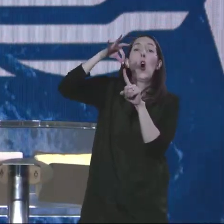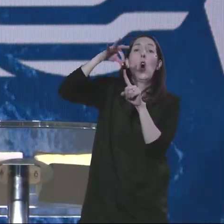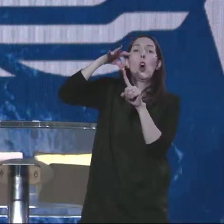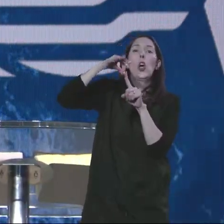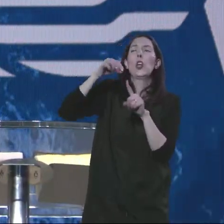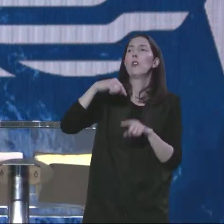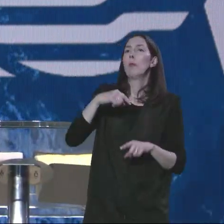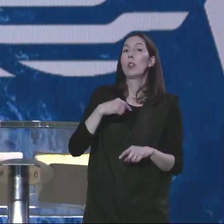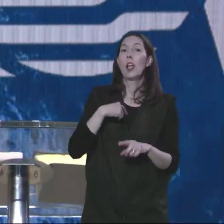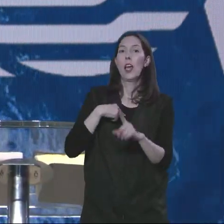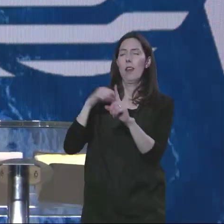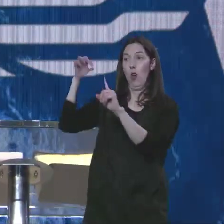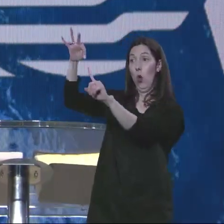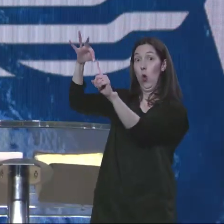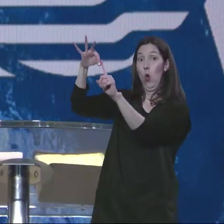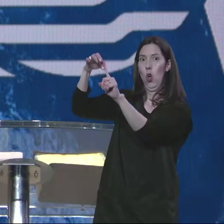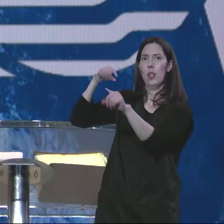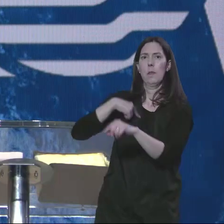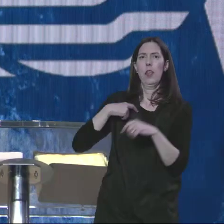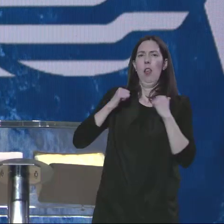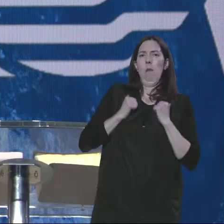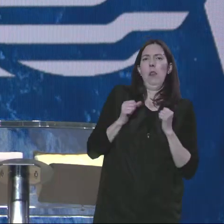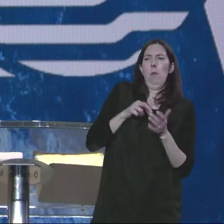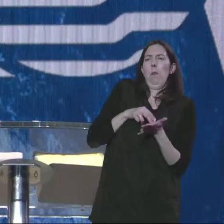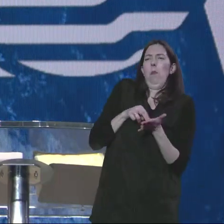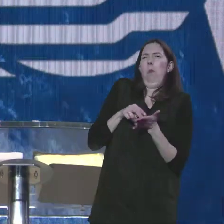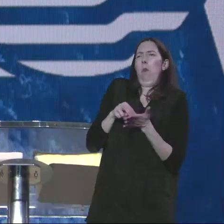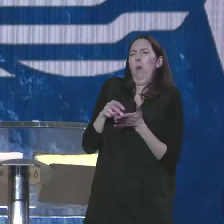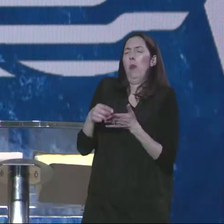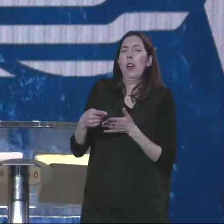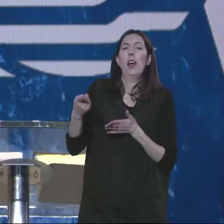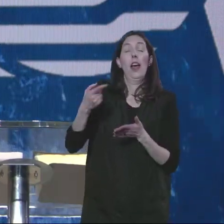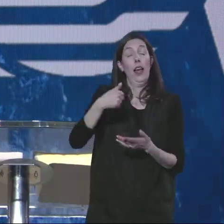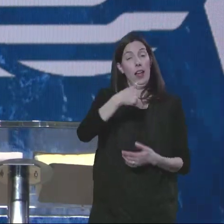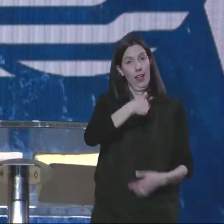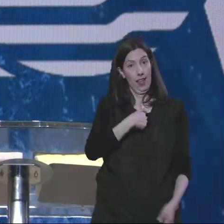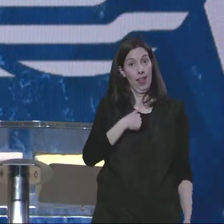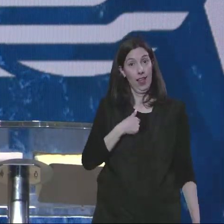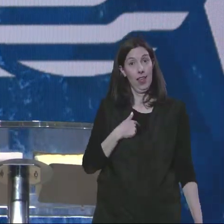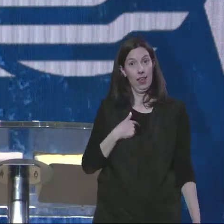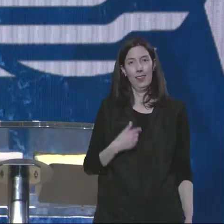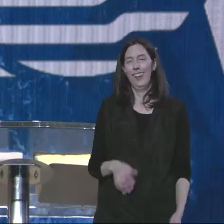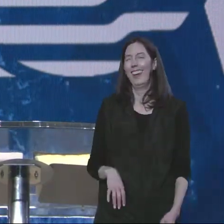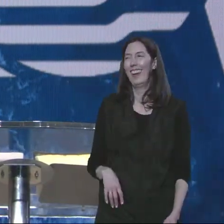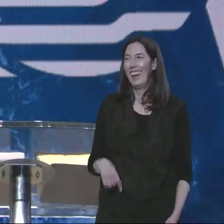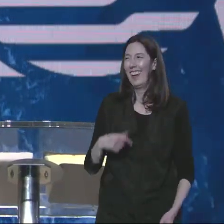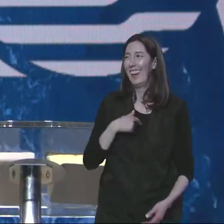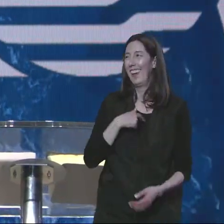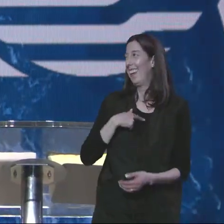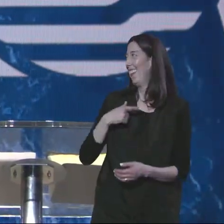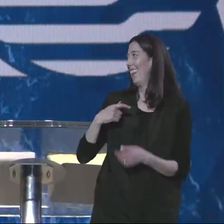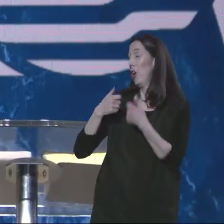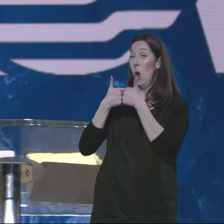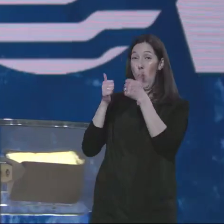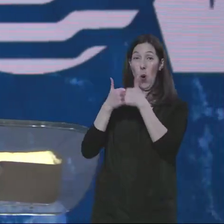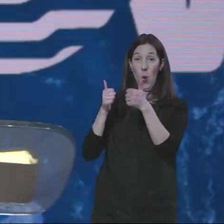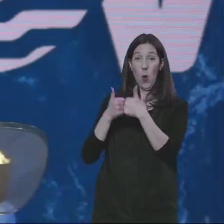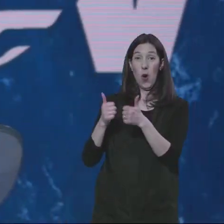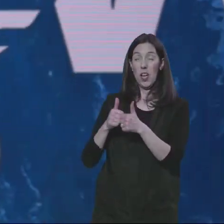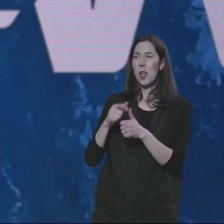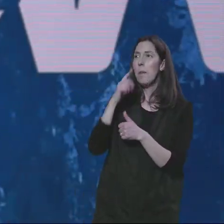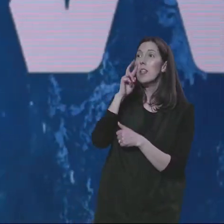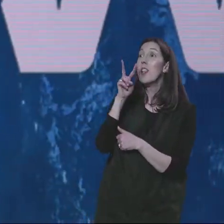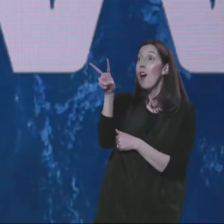chegando. Quando eu pegava ônibus, eu morava no Novo Mundo, era Novo Mundo 666, misericórdia. Aí eu